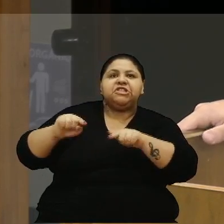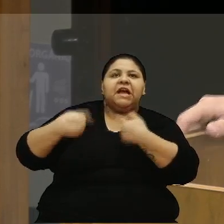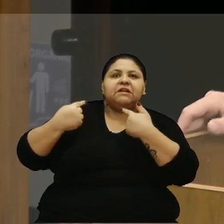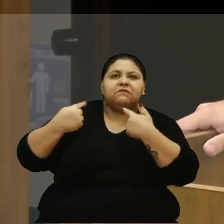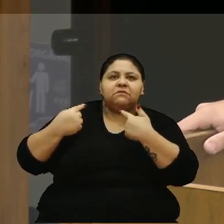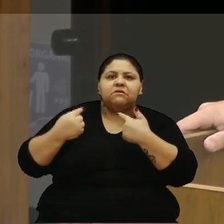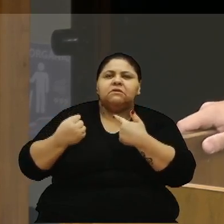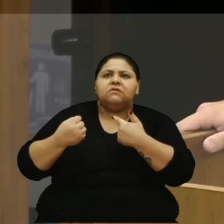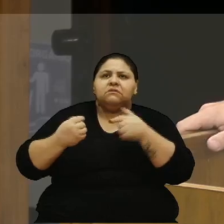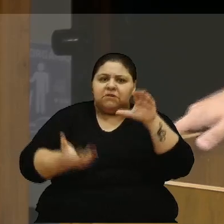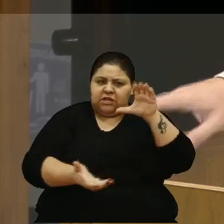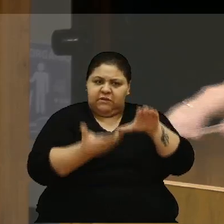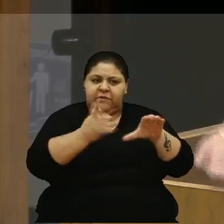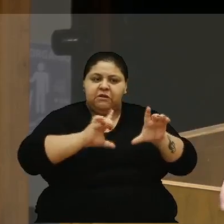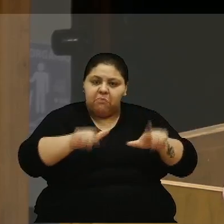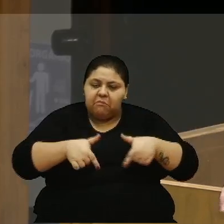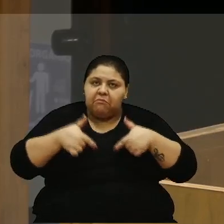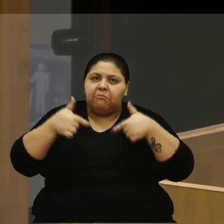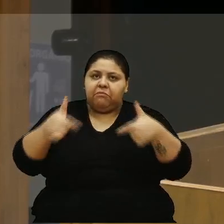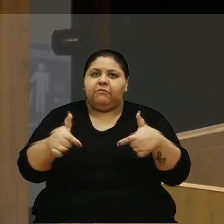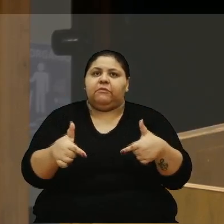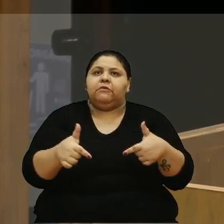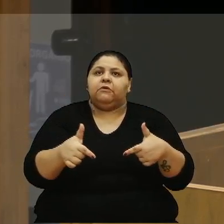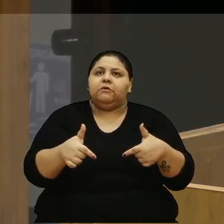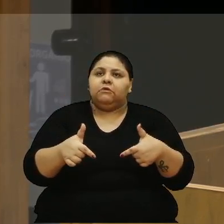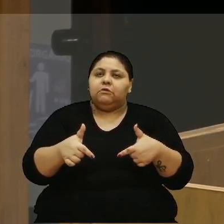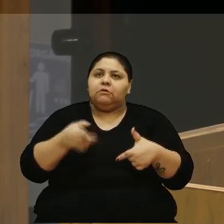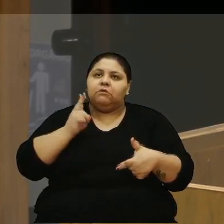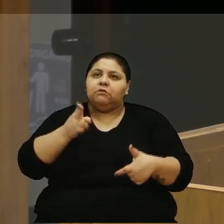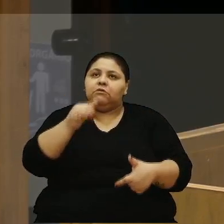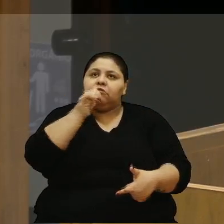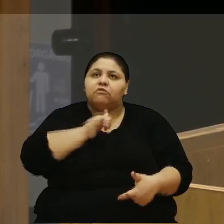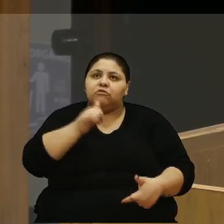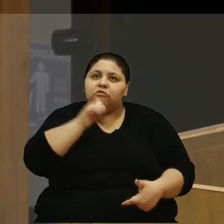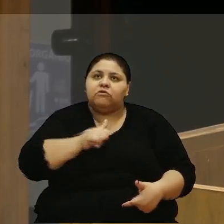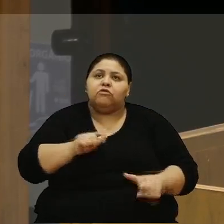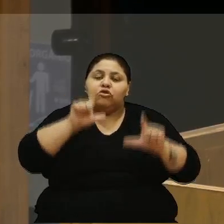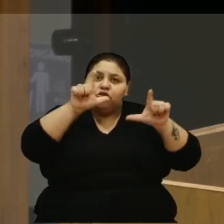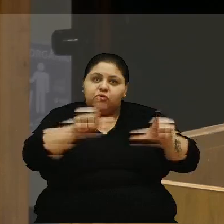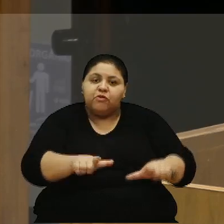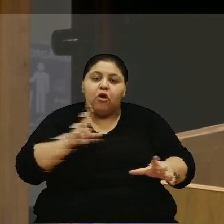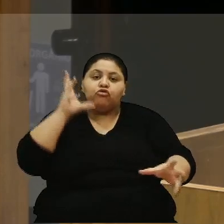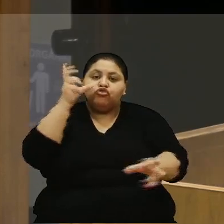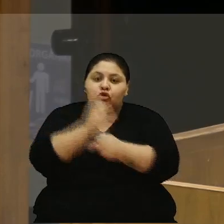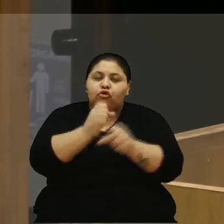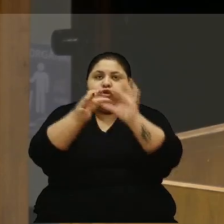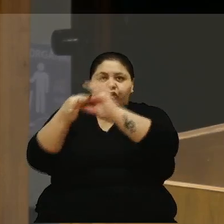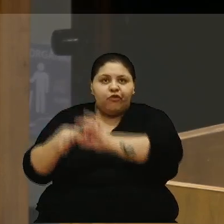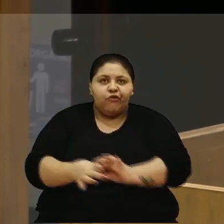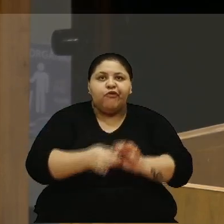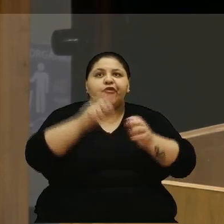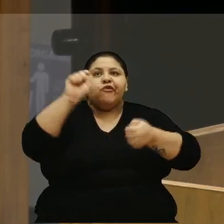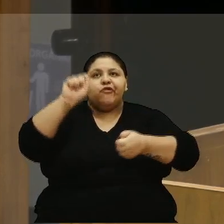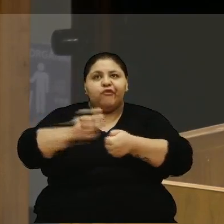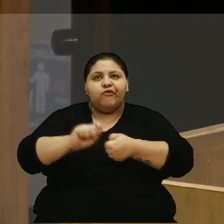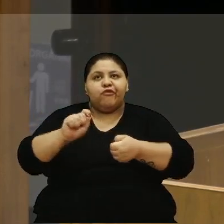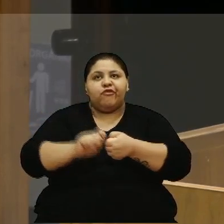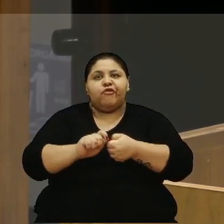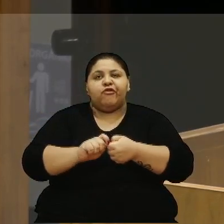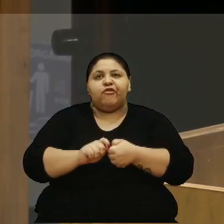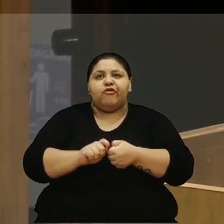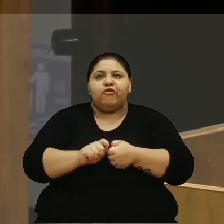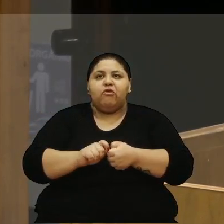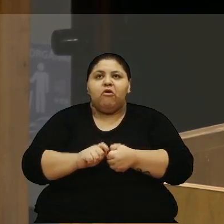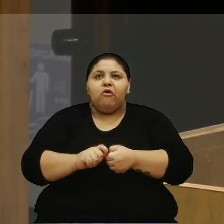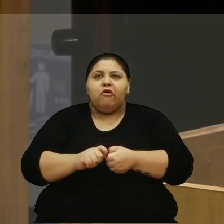que Brasília tome alguma iniciativa, que siga o exemplo do Tribunal de Contas da União e do Ministério Público da União, e que faça o Hugo Motta, um